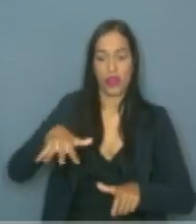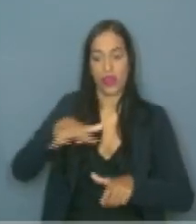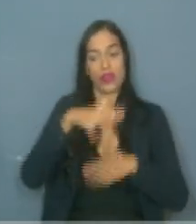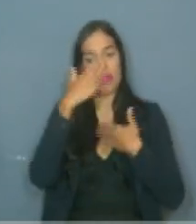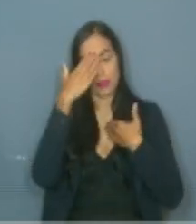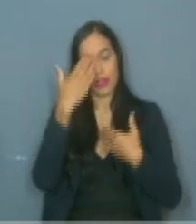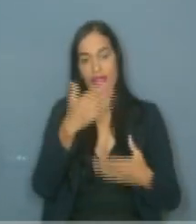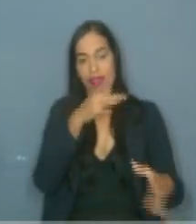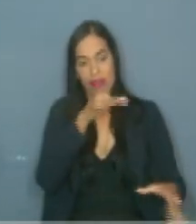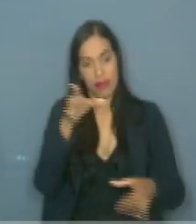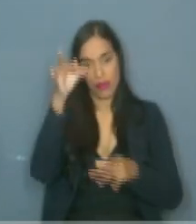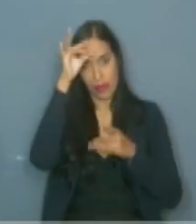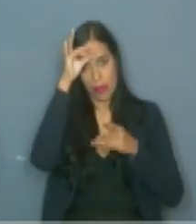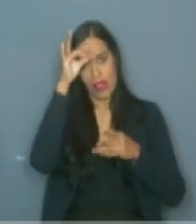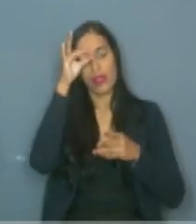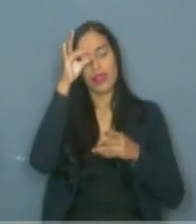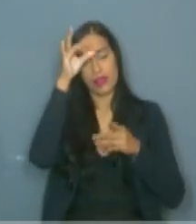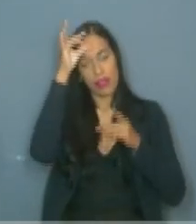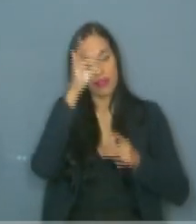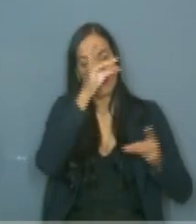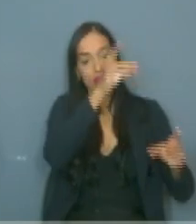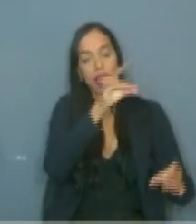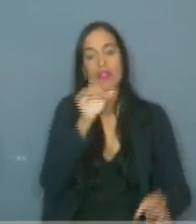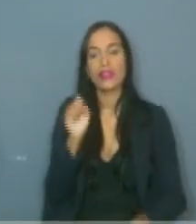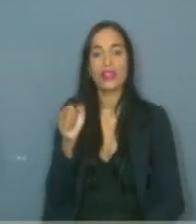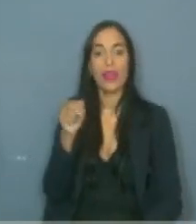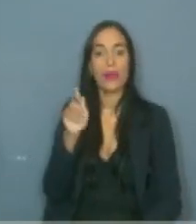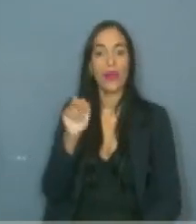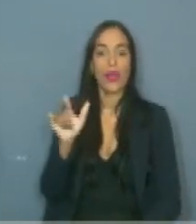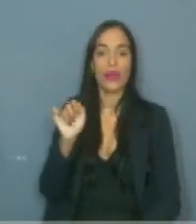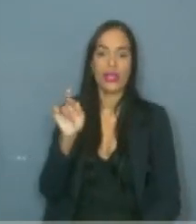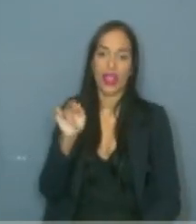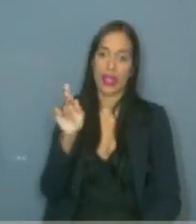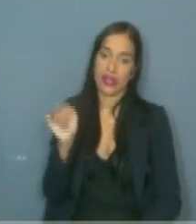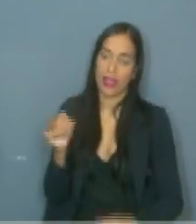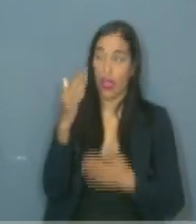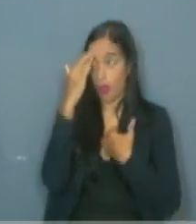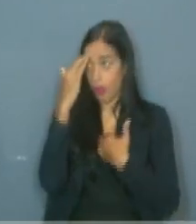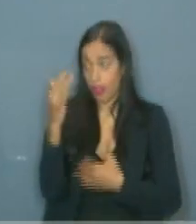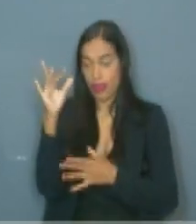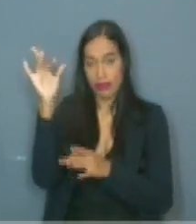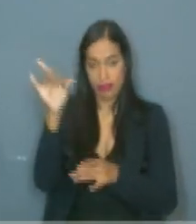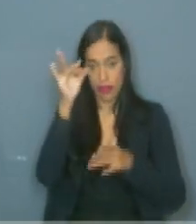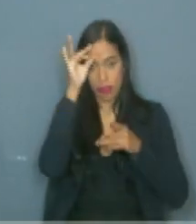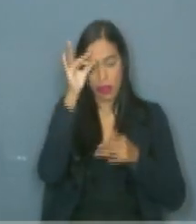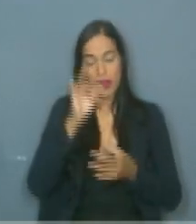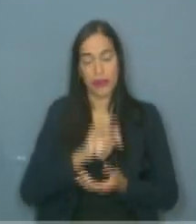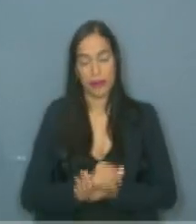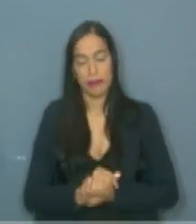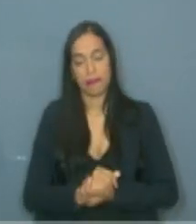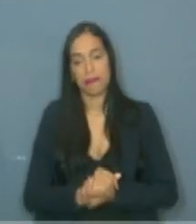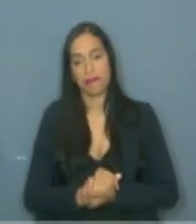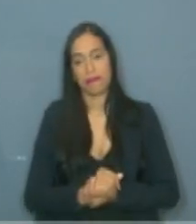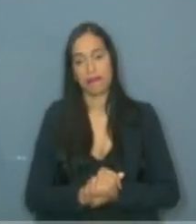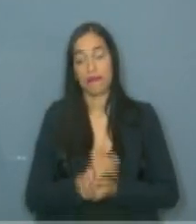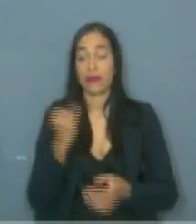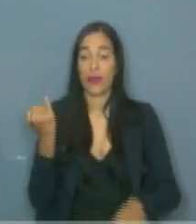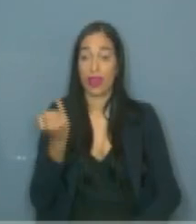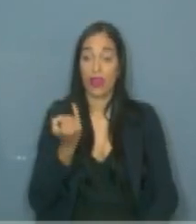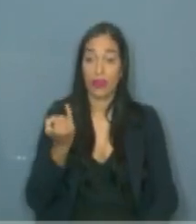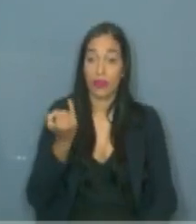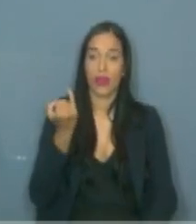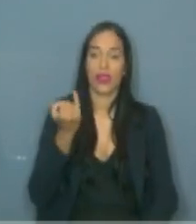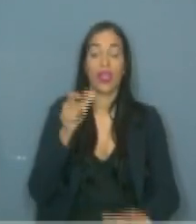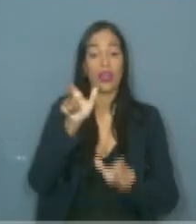Obrigado, Excelência. Ouço o vereador Samuel Salazar. Obrigado, vereador Ivan Moraes, pela parte concedida, mas é importante que